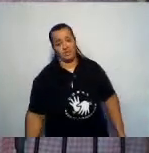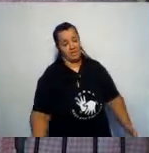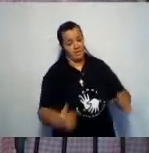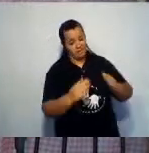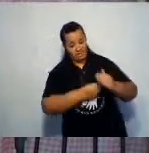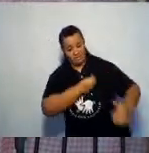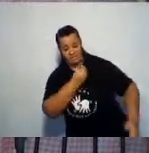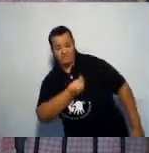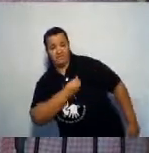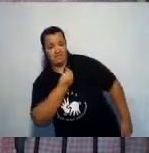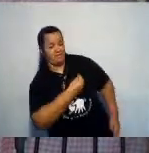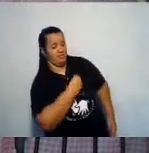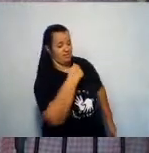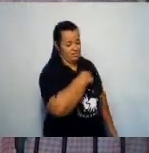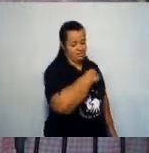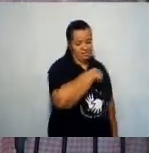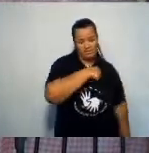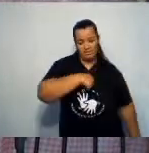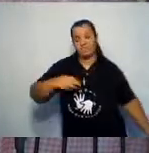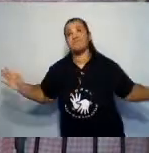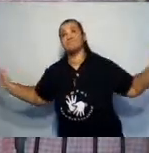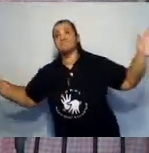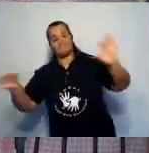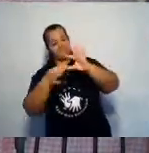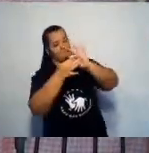Ou entra na minha vida ou me deixa